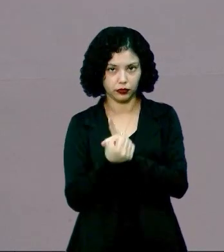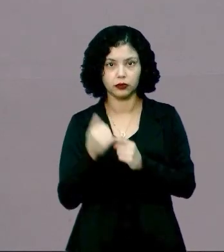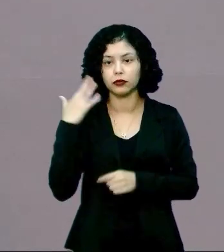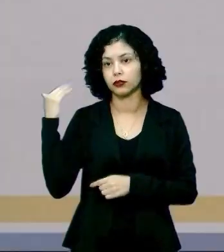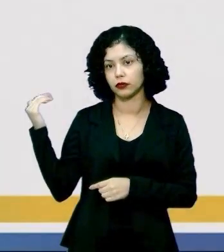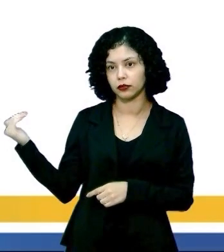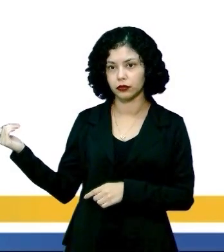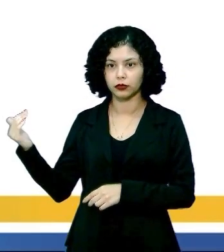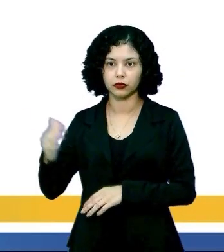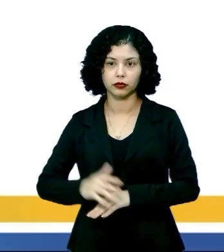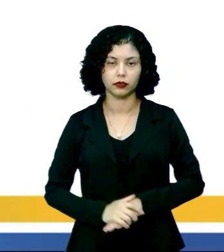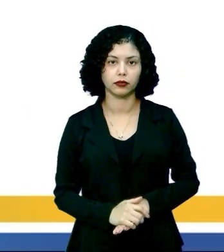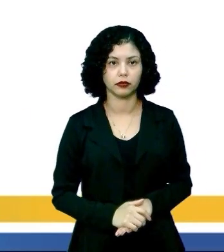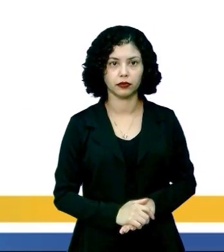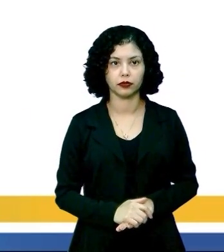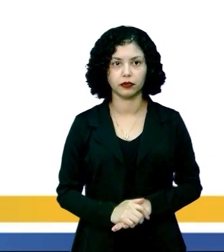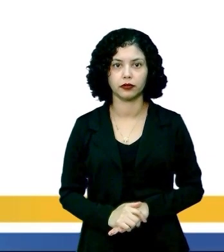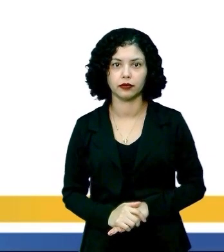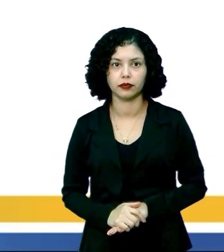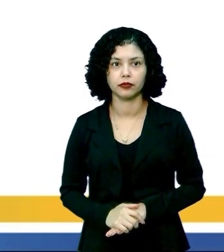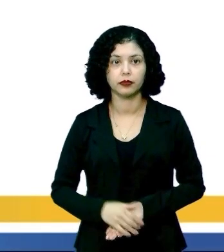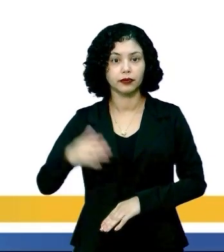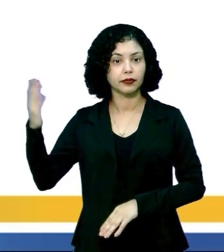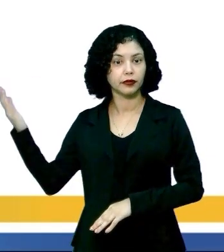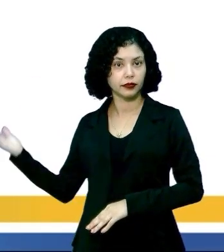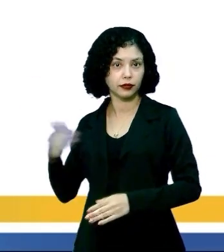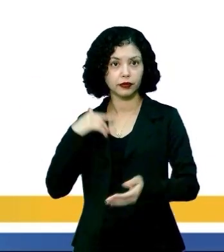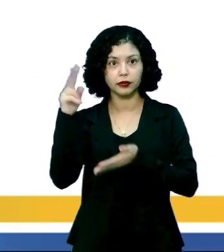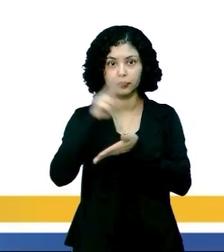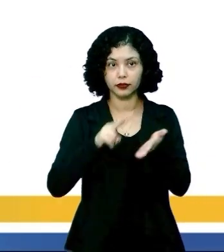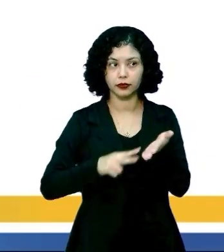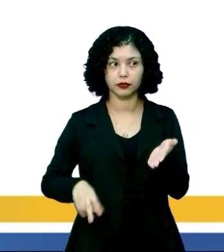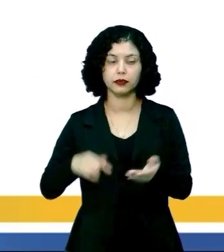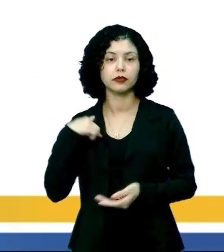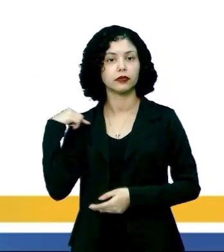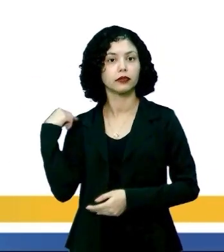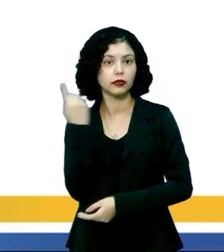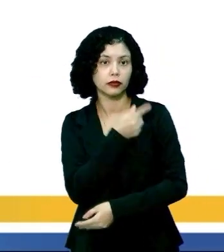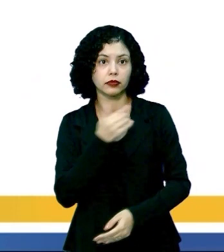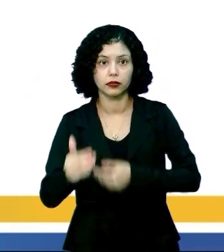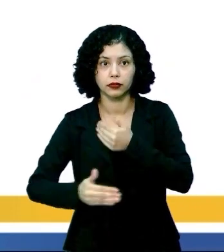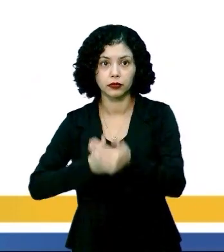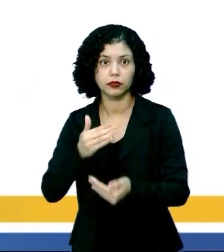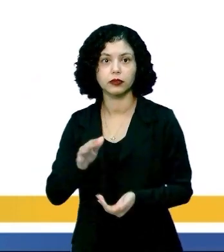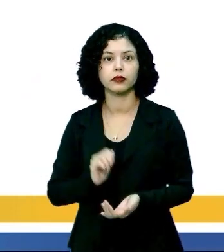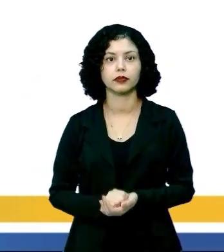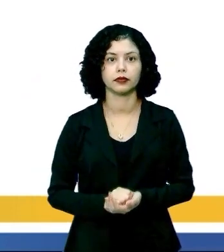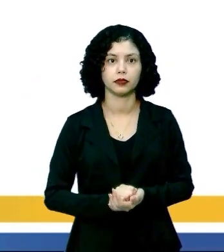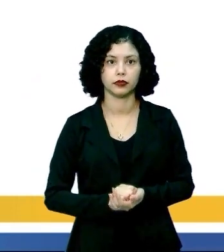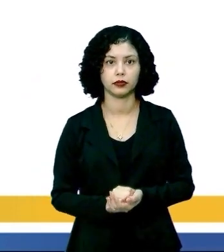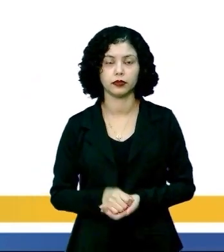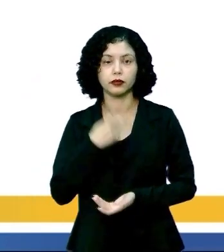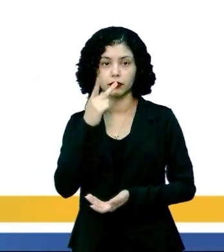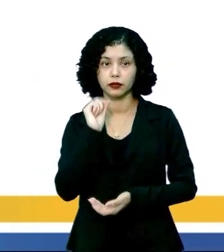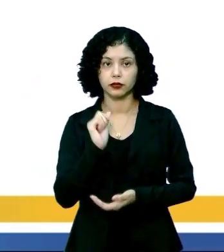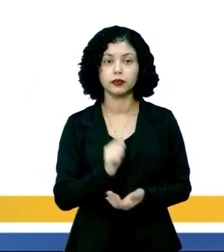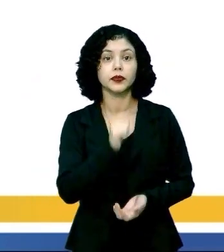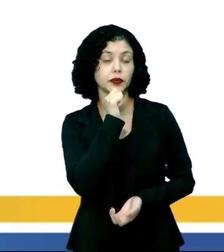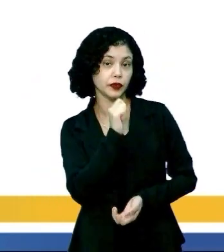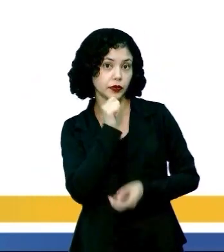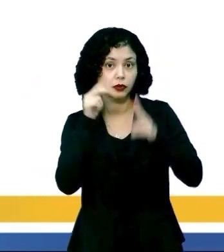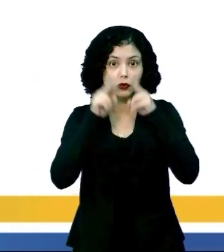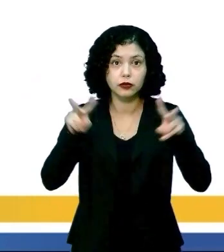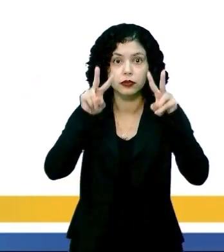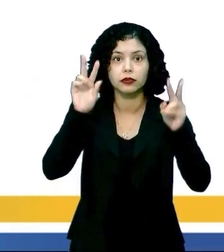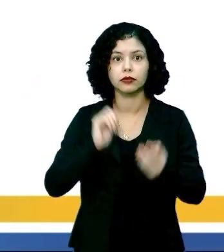muito famoso. Então, vamos à leitura do nosso desenvolvimento. Ele diz assim, além dessa